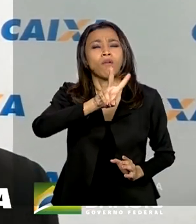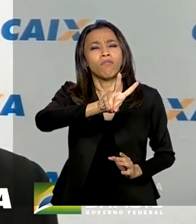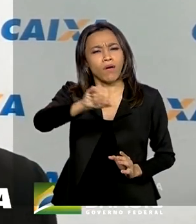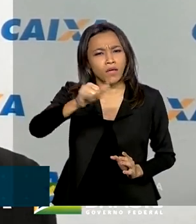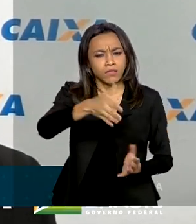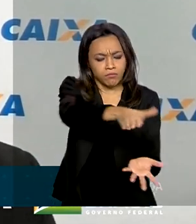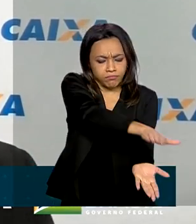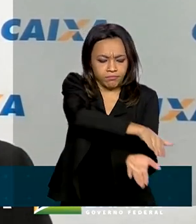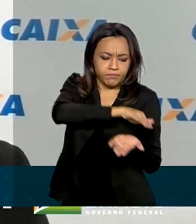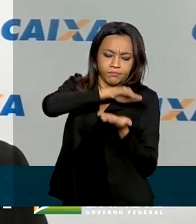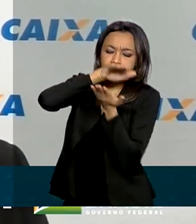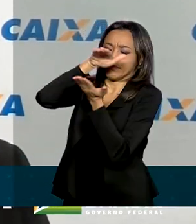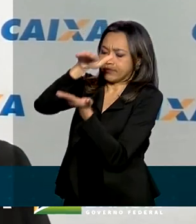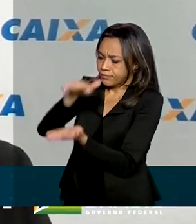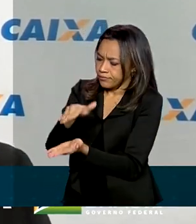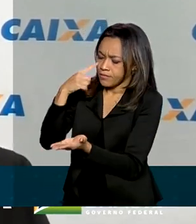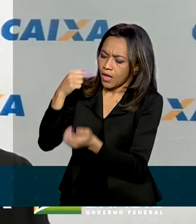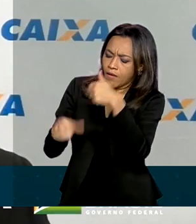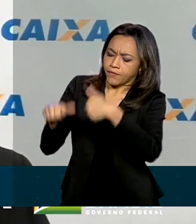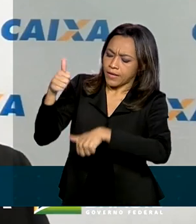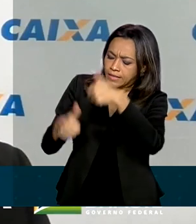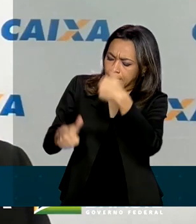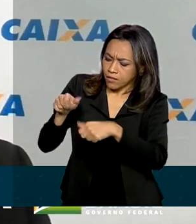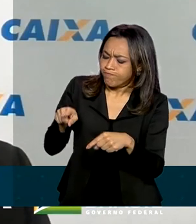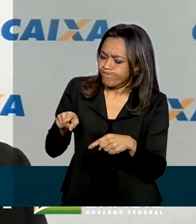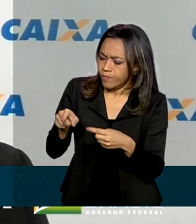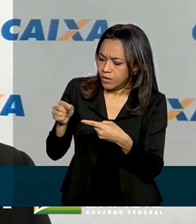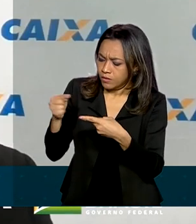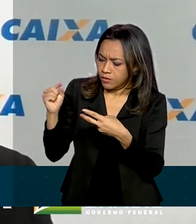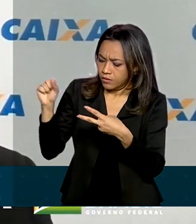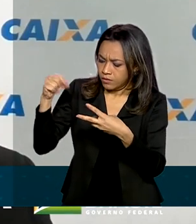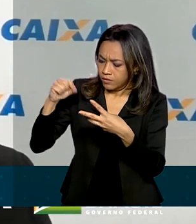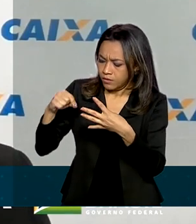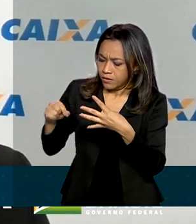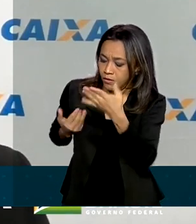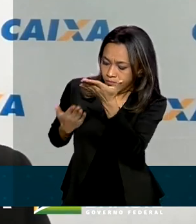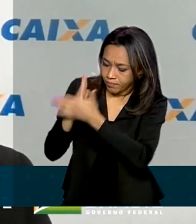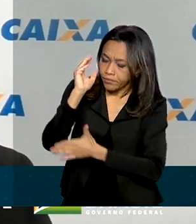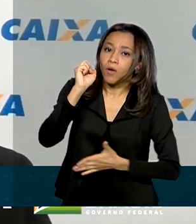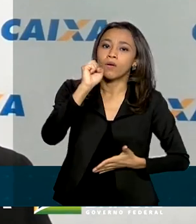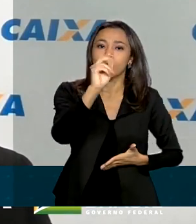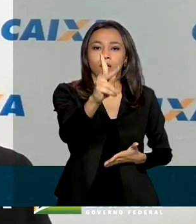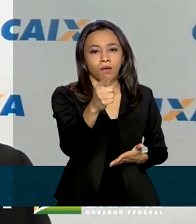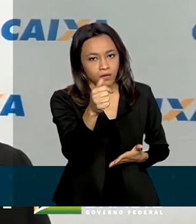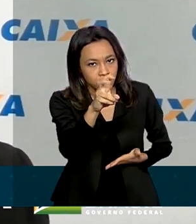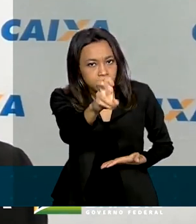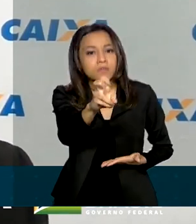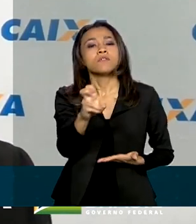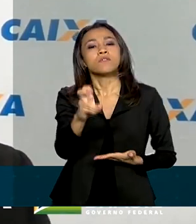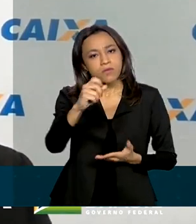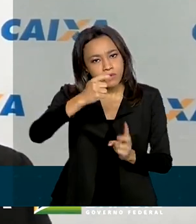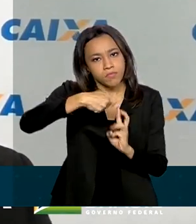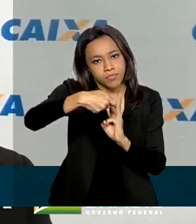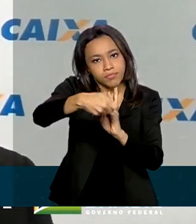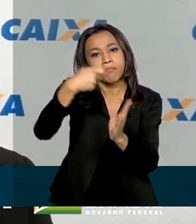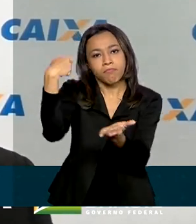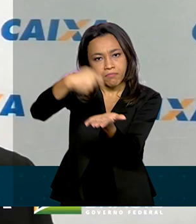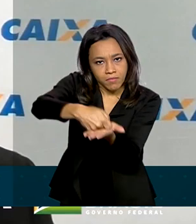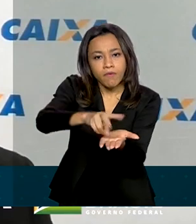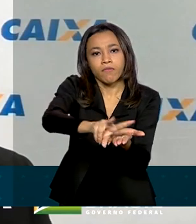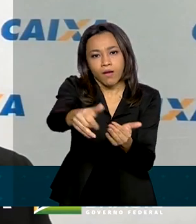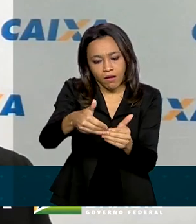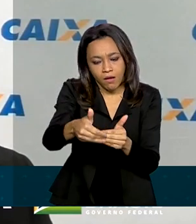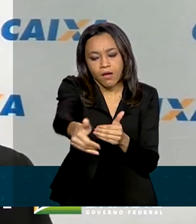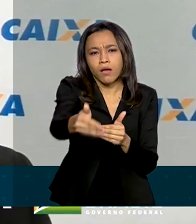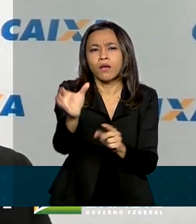analisado e sendo considerado apto, terá as 5 parcelas pagas de acordo com o calendário a